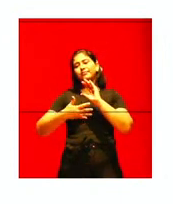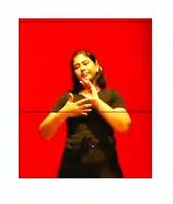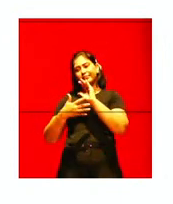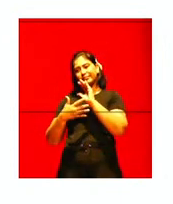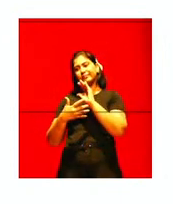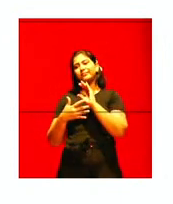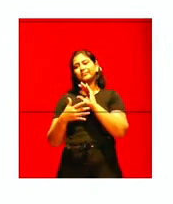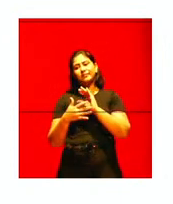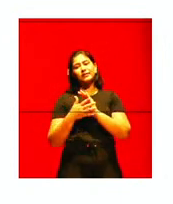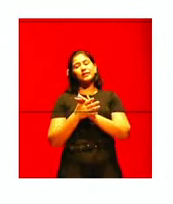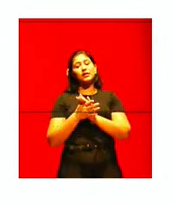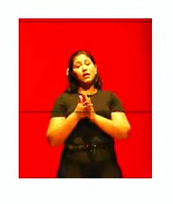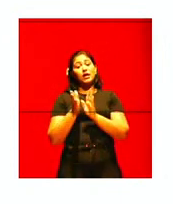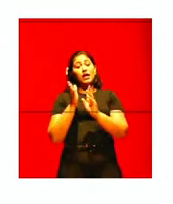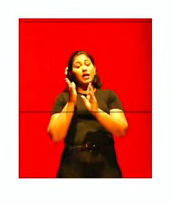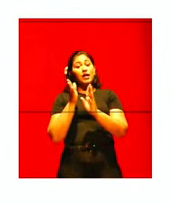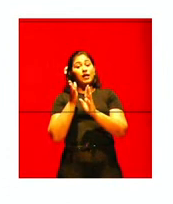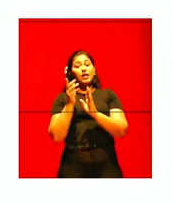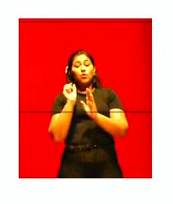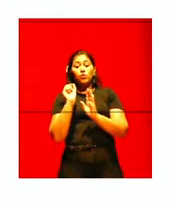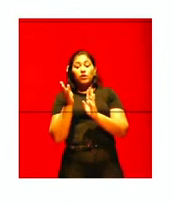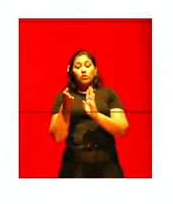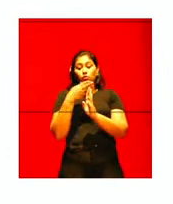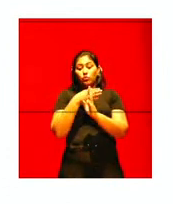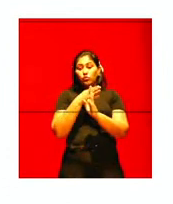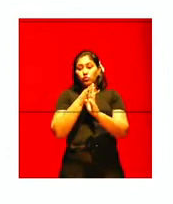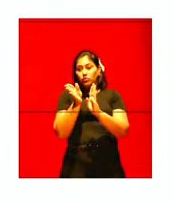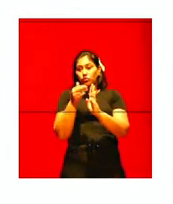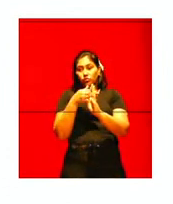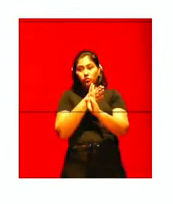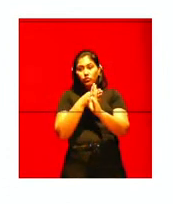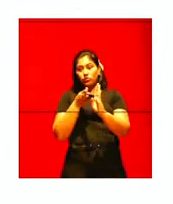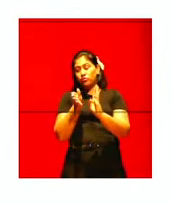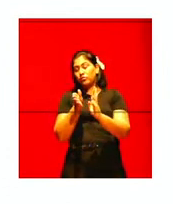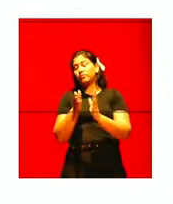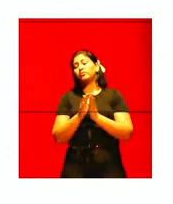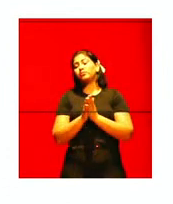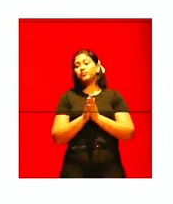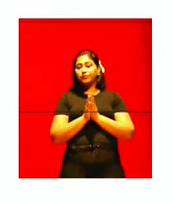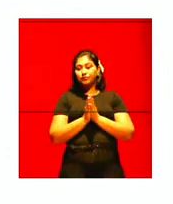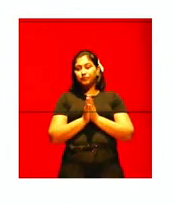das suas diversas modalidades regionais, sociais e estilísticas.